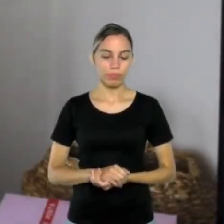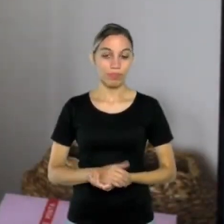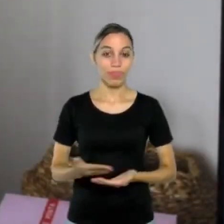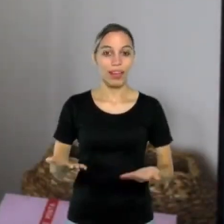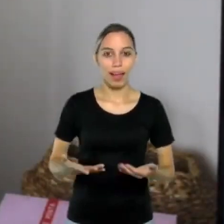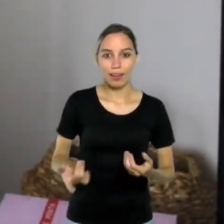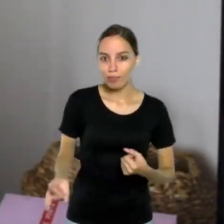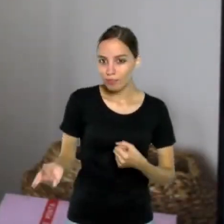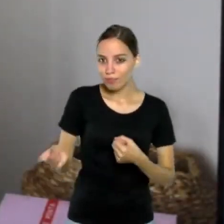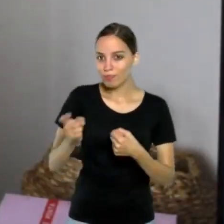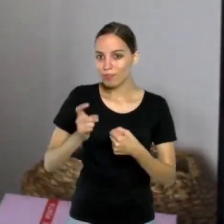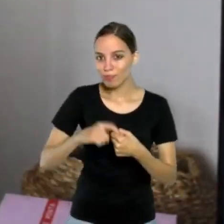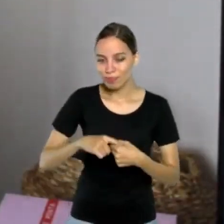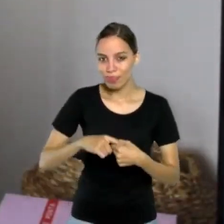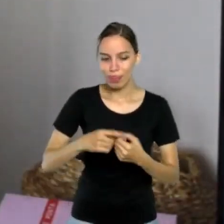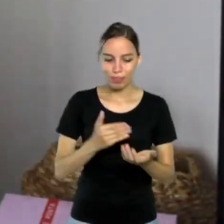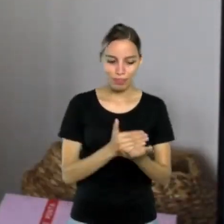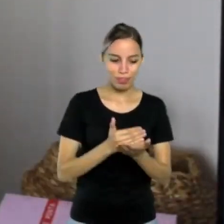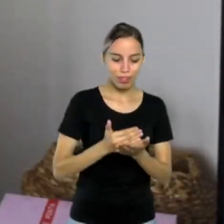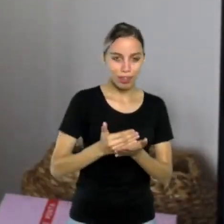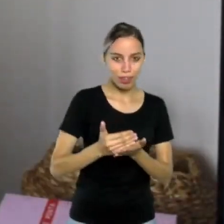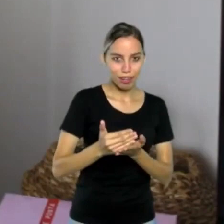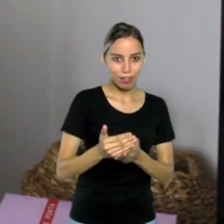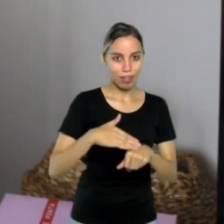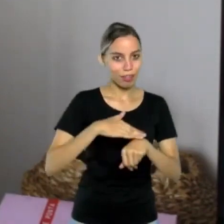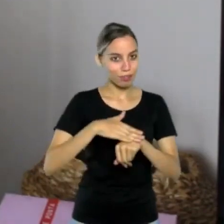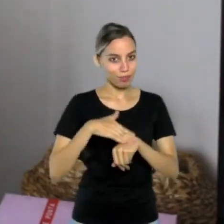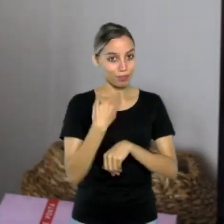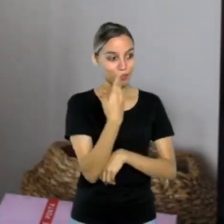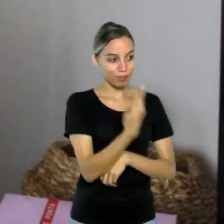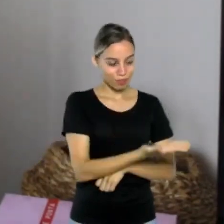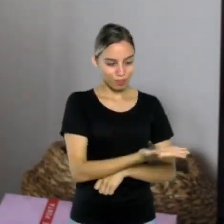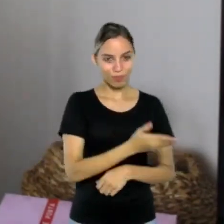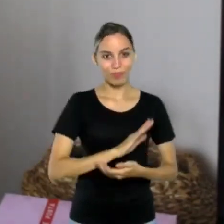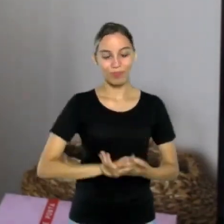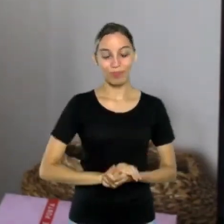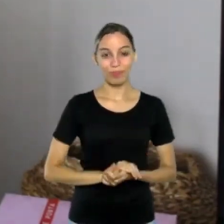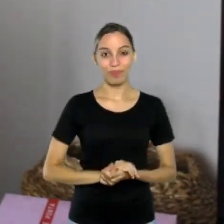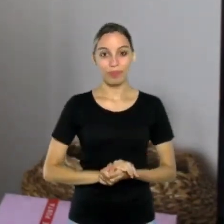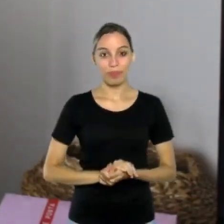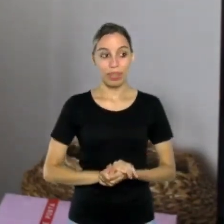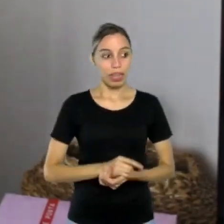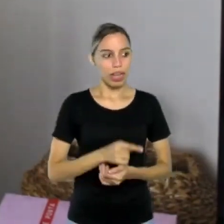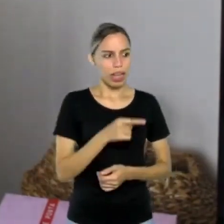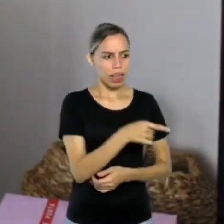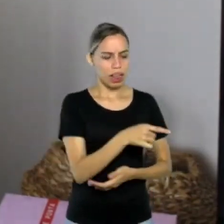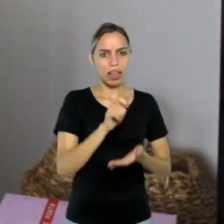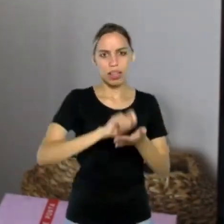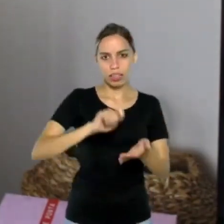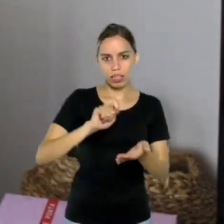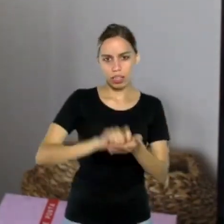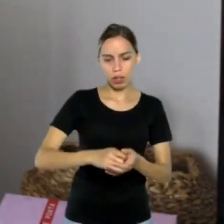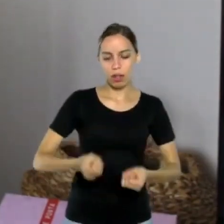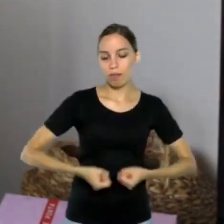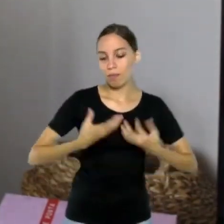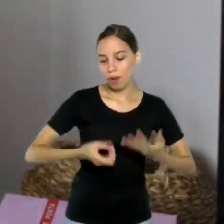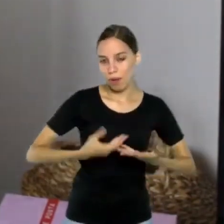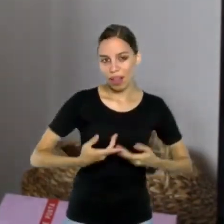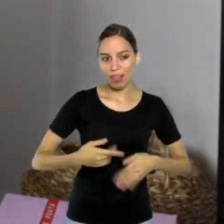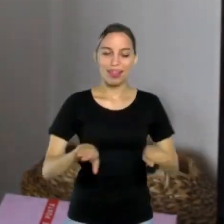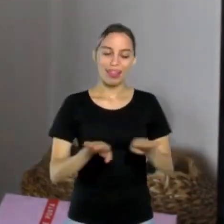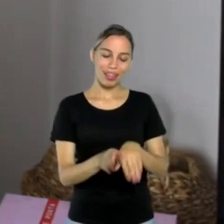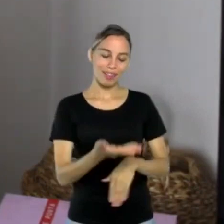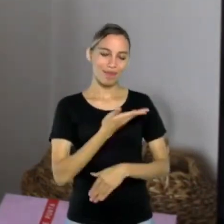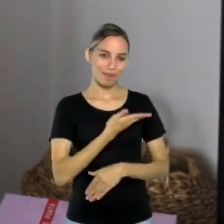E a gente volta para iniciar essa conversa com a Elisa Caetano, que além de escritora, de poeta, é minha amiga.